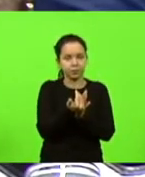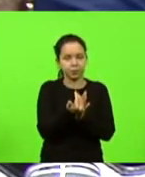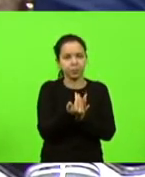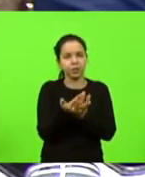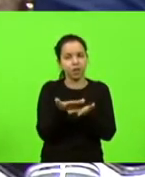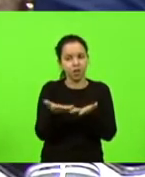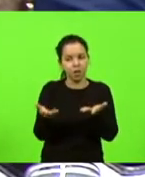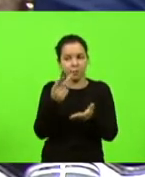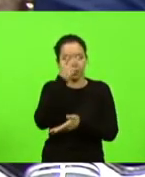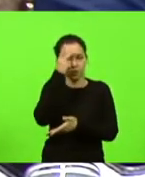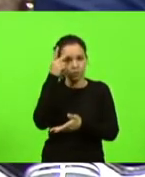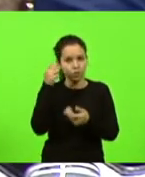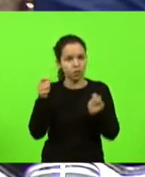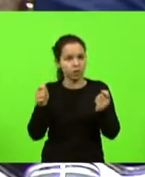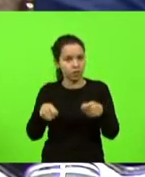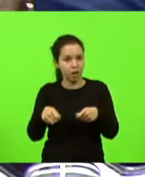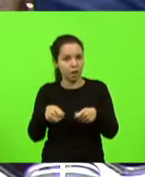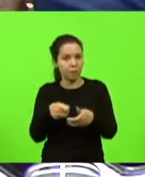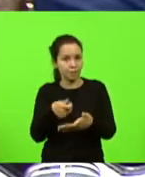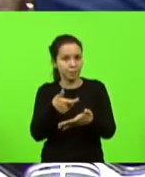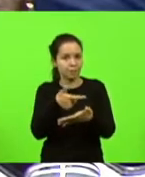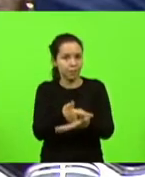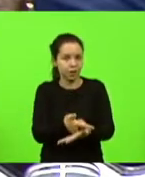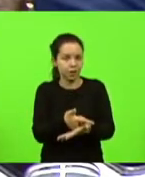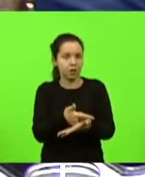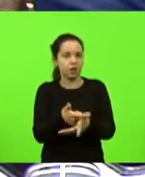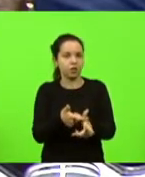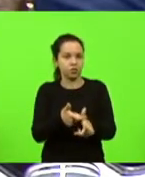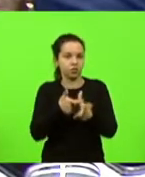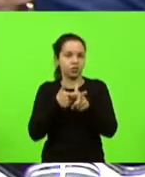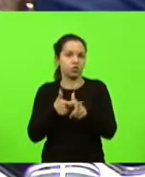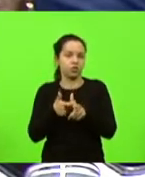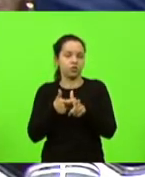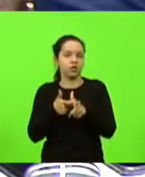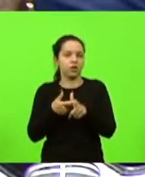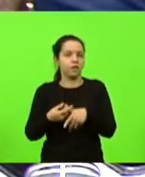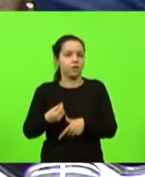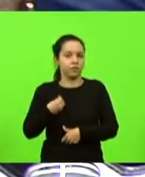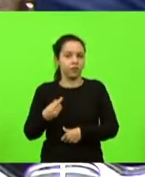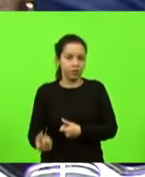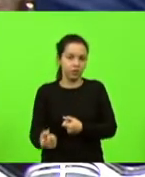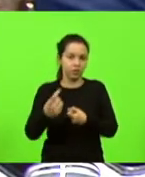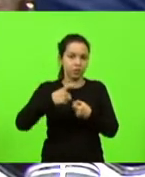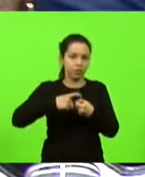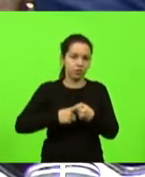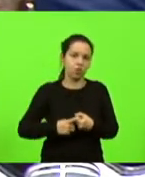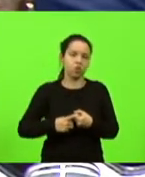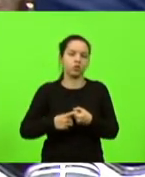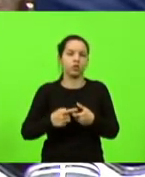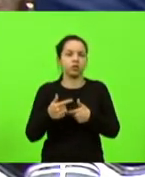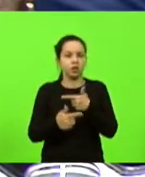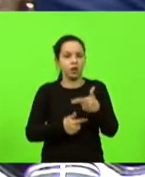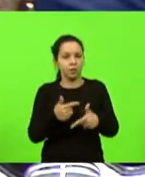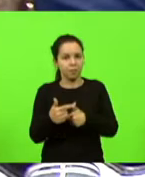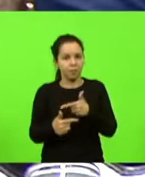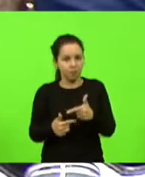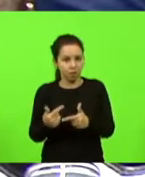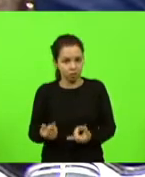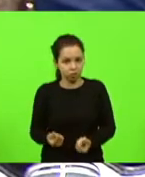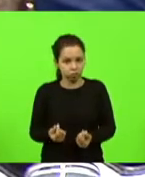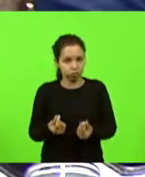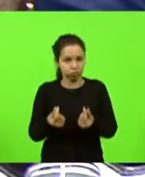pessoas possam pagar as suas dívidas, possam retomar as suas vidas, lutar para reconstruir a riqueza